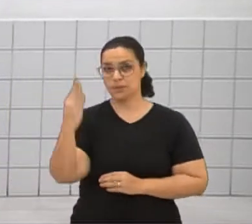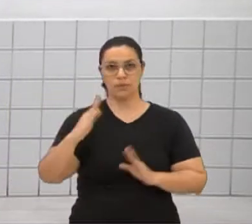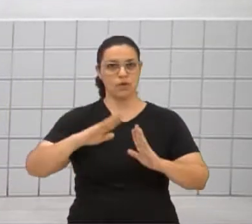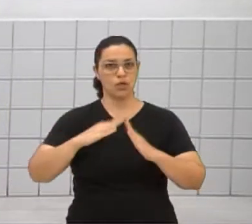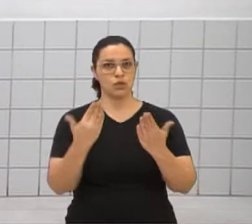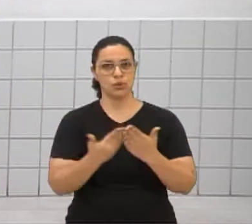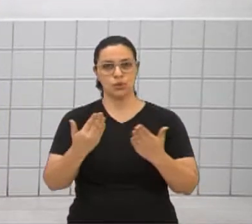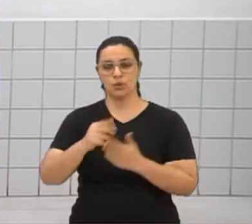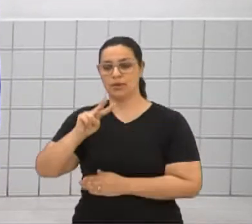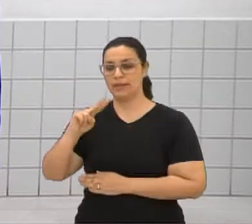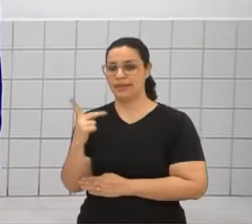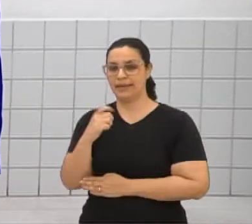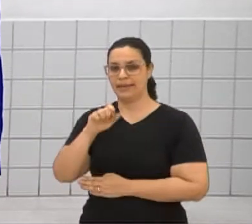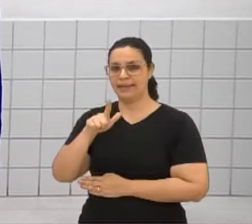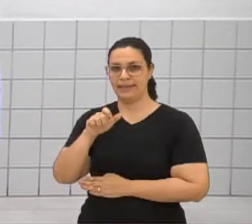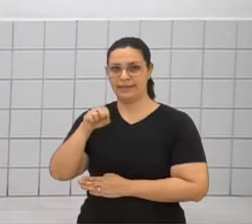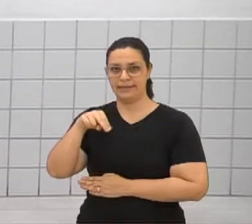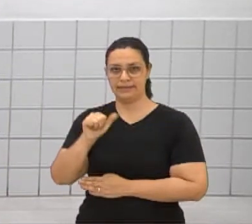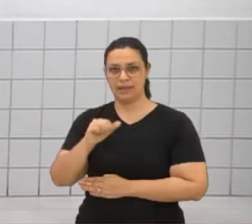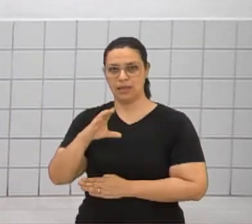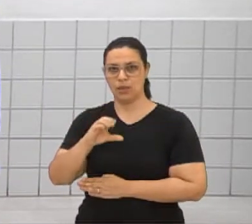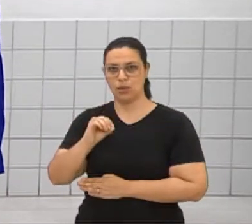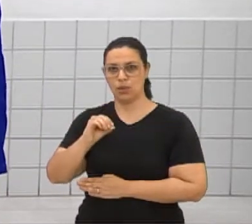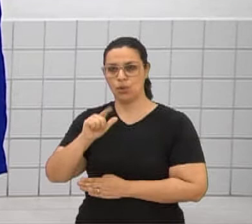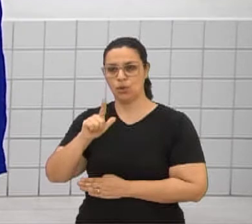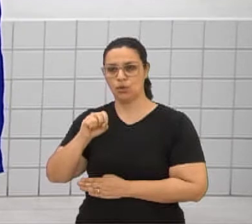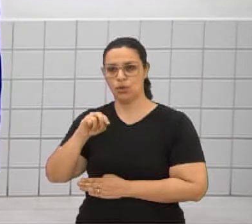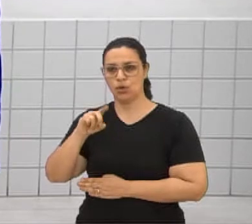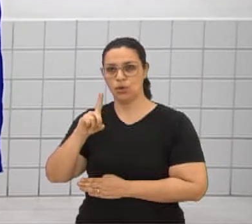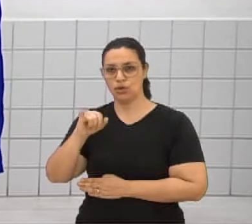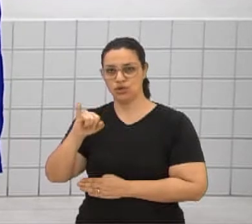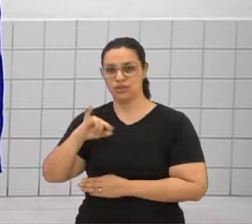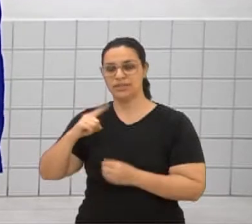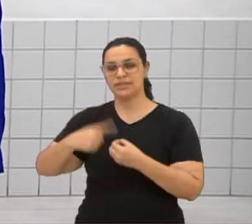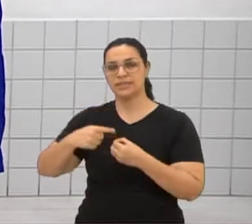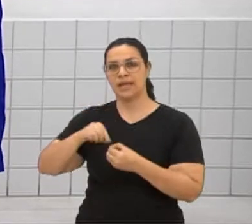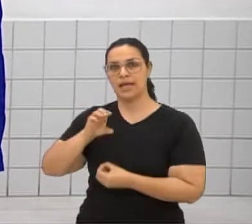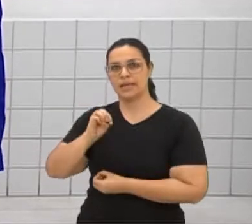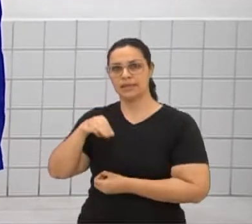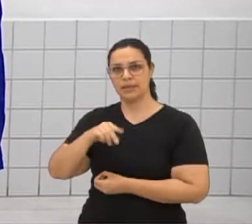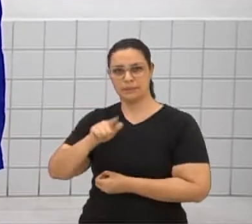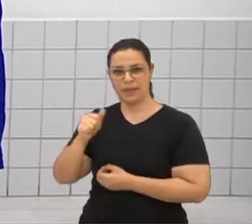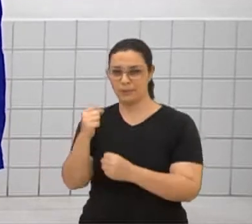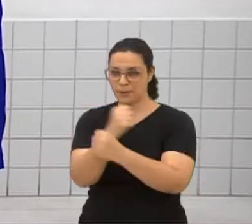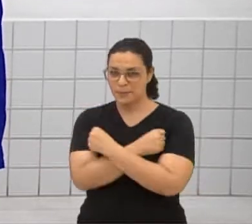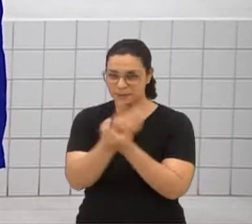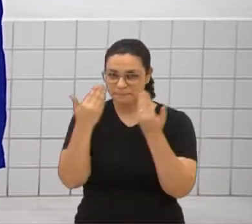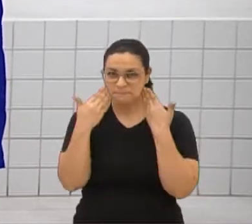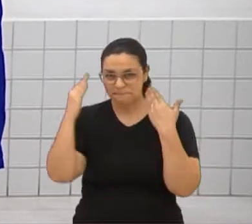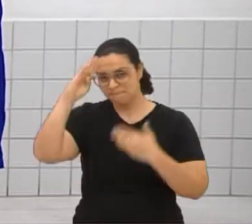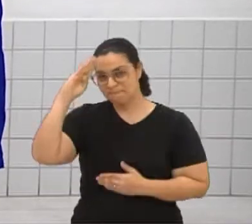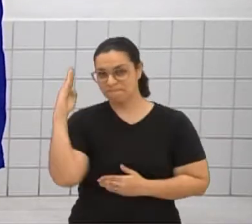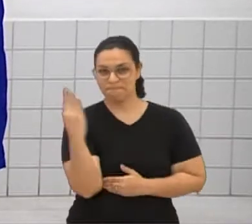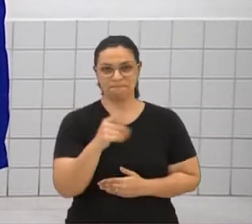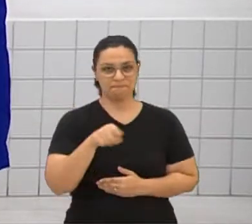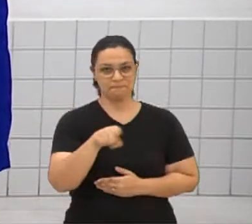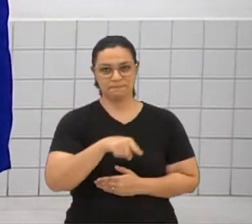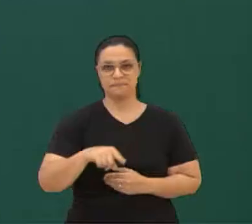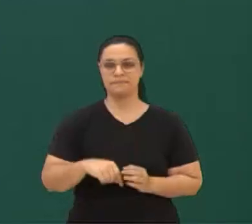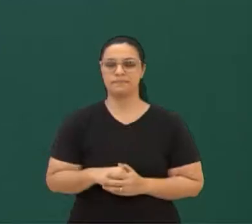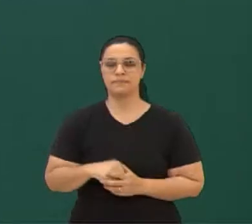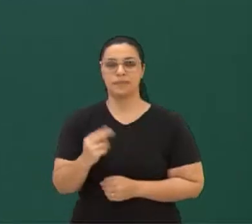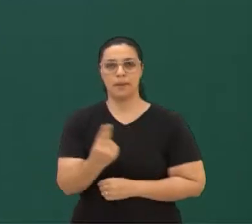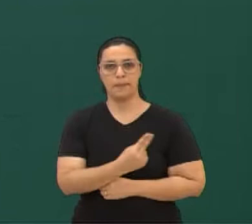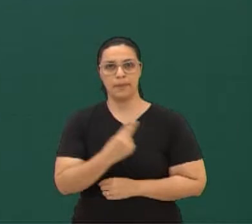para o colégio estadual Helena kolody Cambé é um salve para galera né vamos ver o